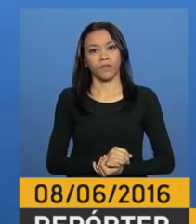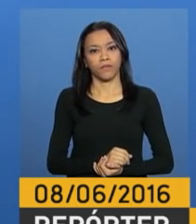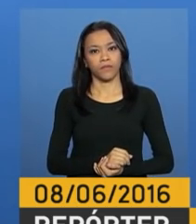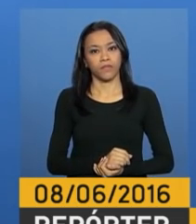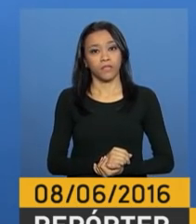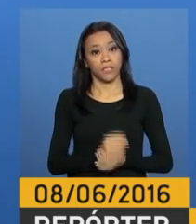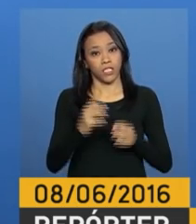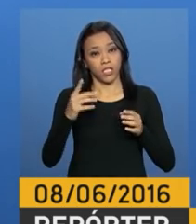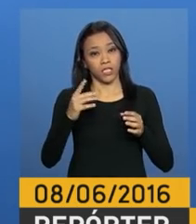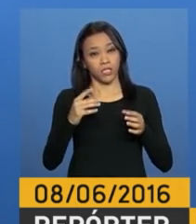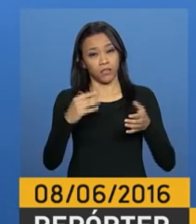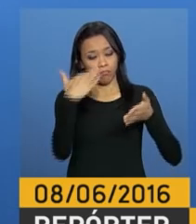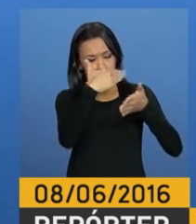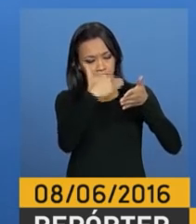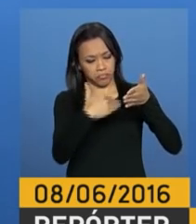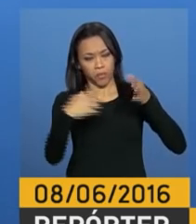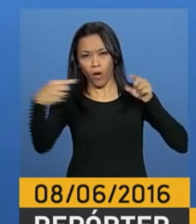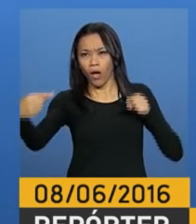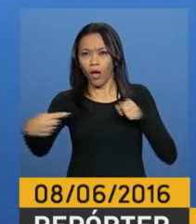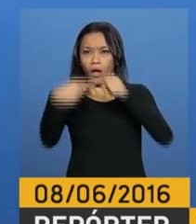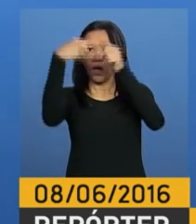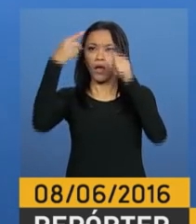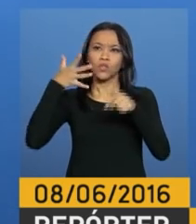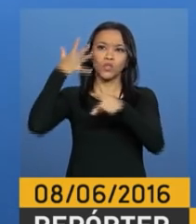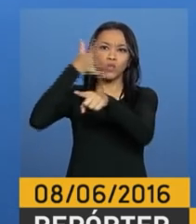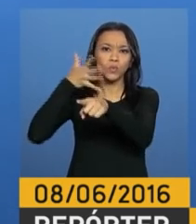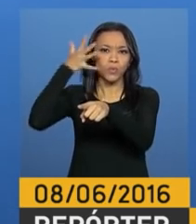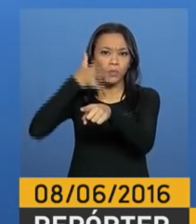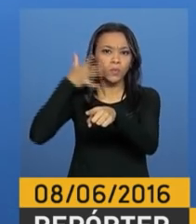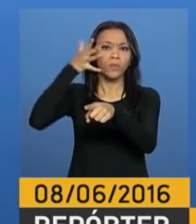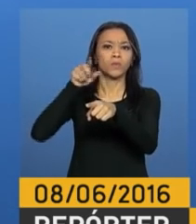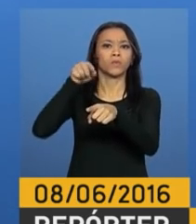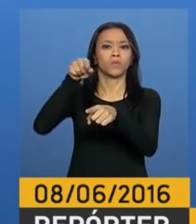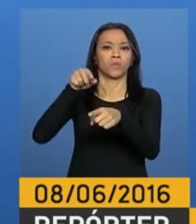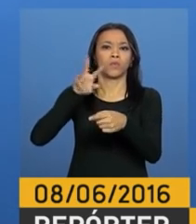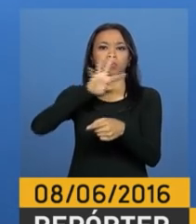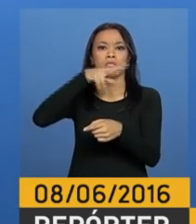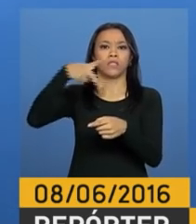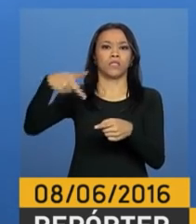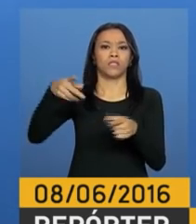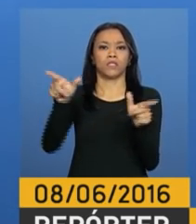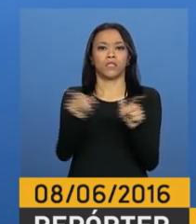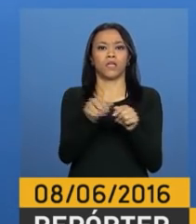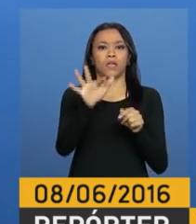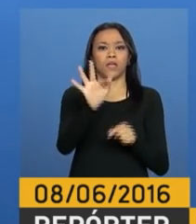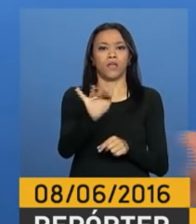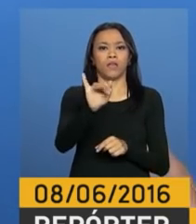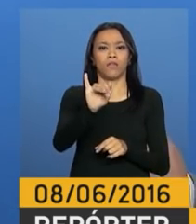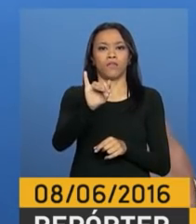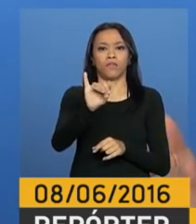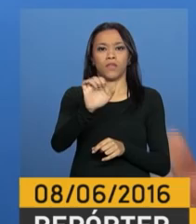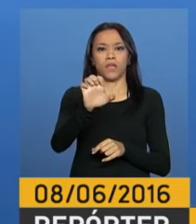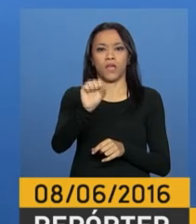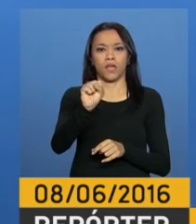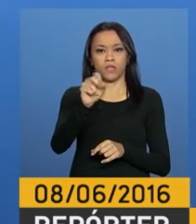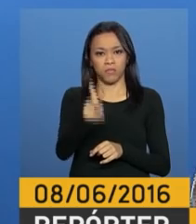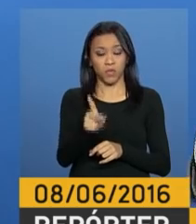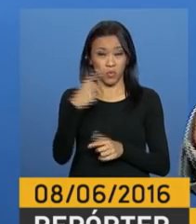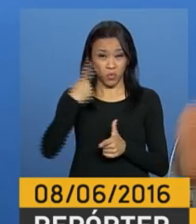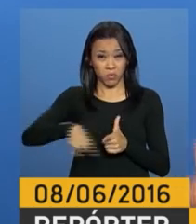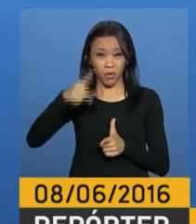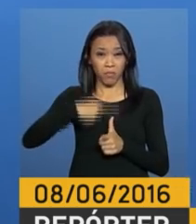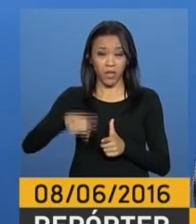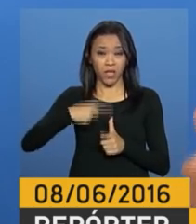discurso do presidente da Fiesp os problemas se repetindo quer